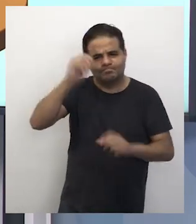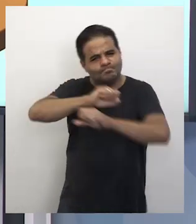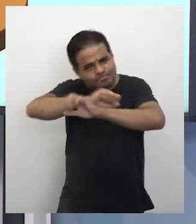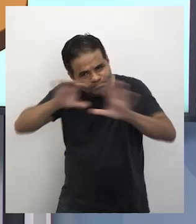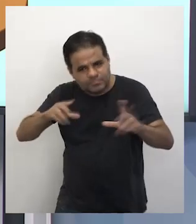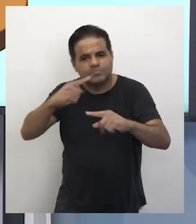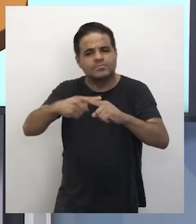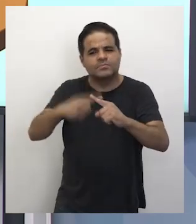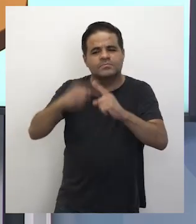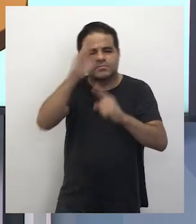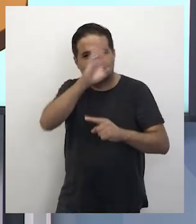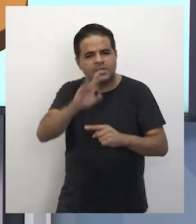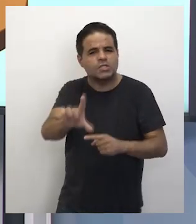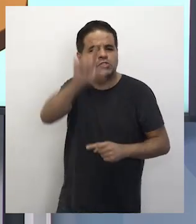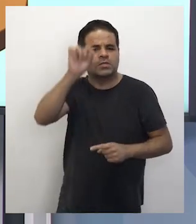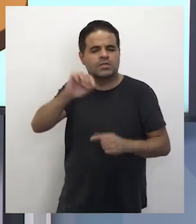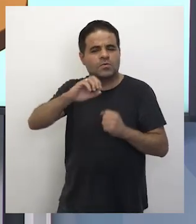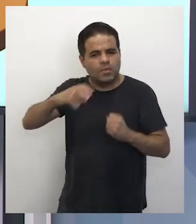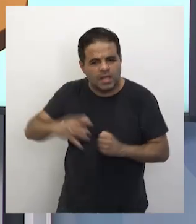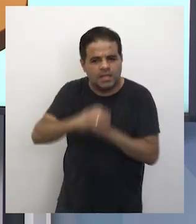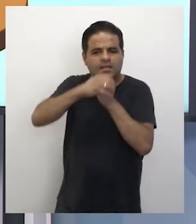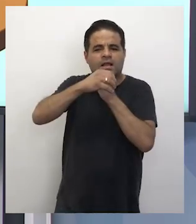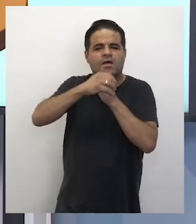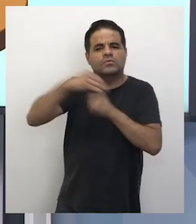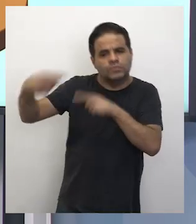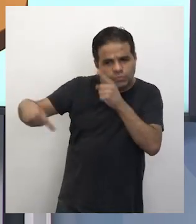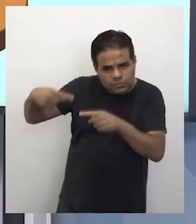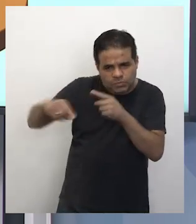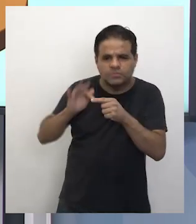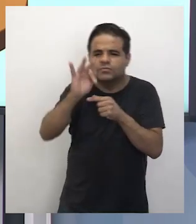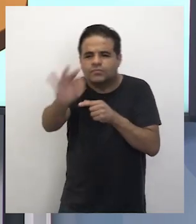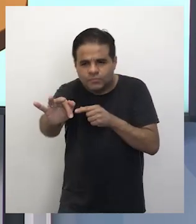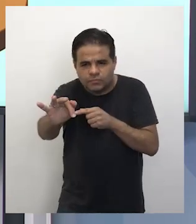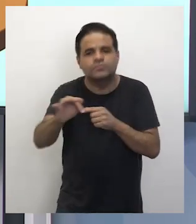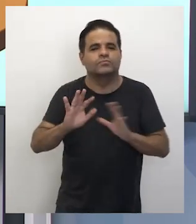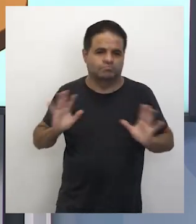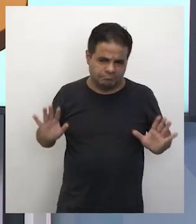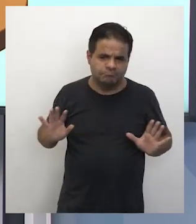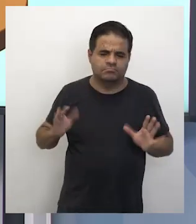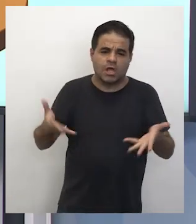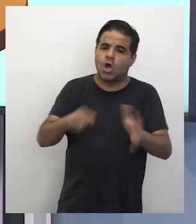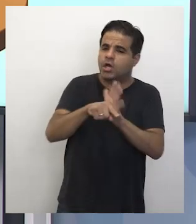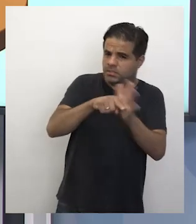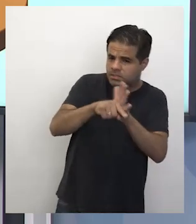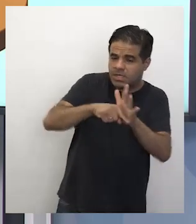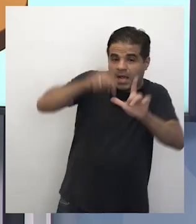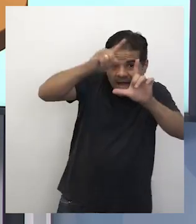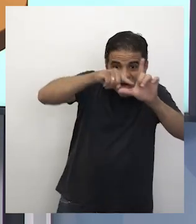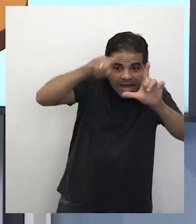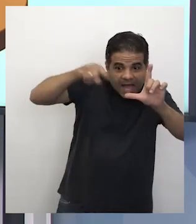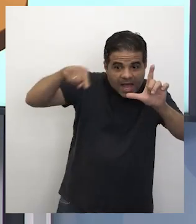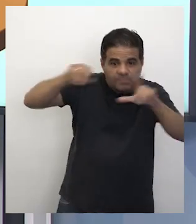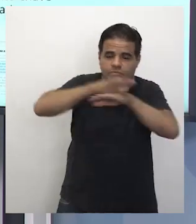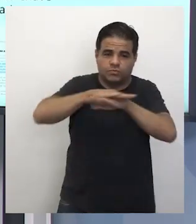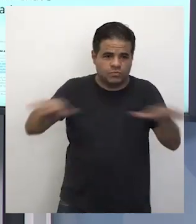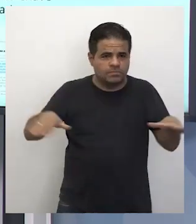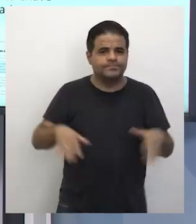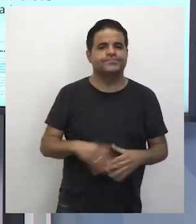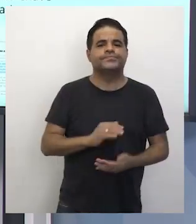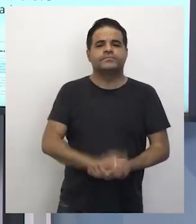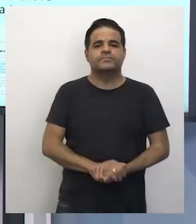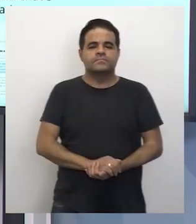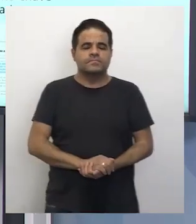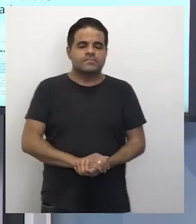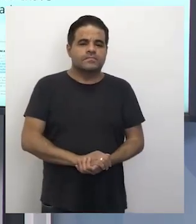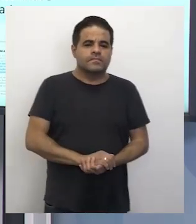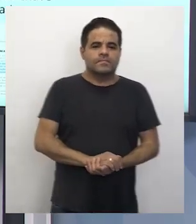o Brasil optou pela hidráulica, né? Essas discussões serão mais futuras, né? Mas a gente está analisando o gráfico, né? Bom, agora vamos falar um pouquinho